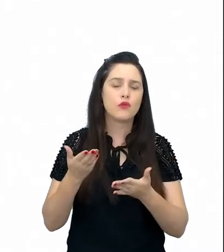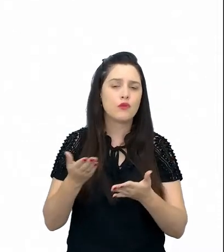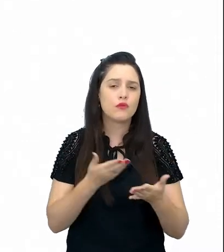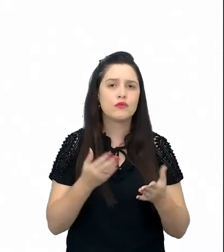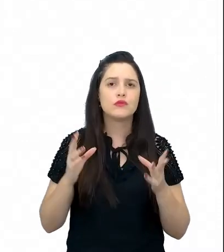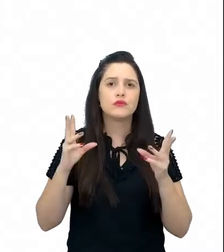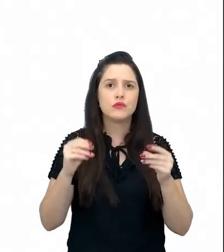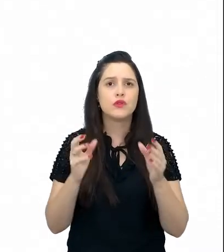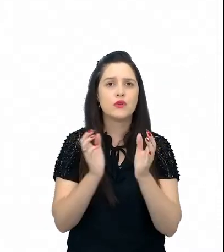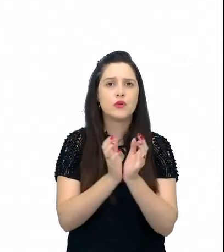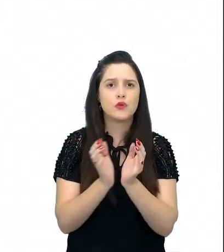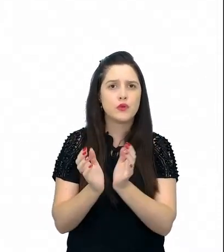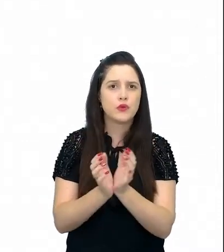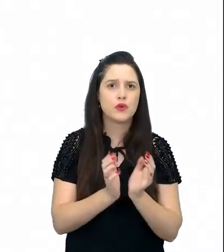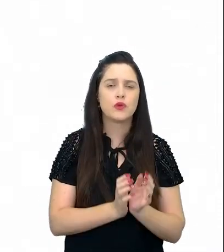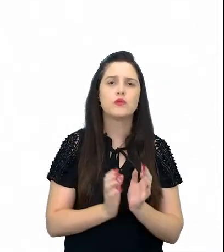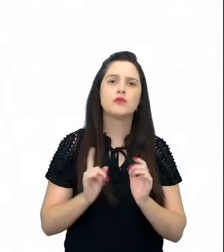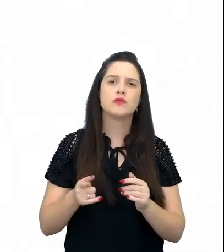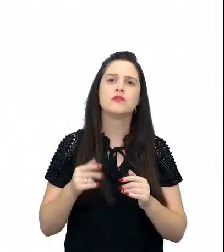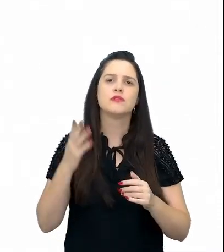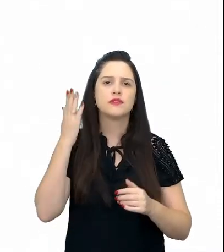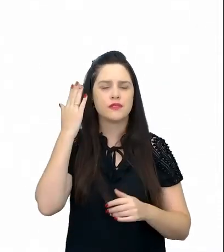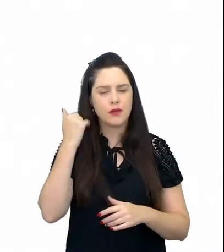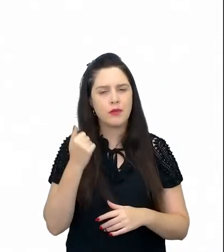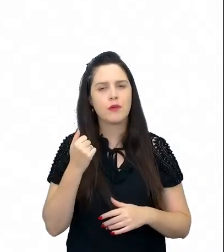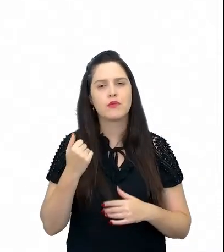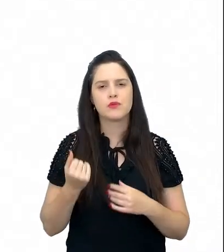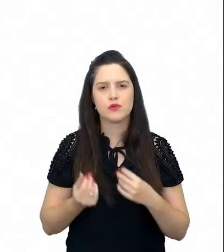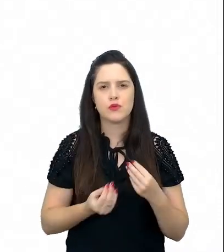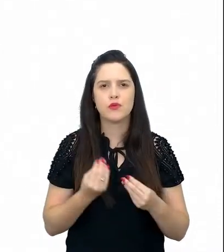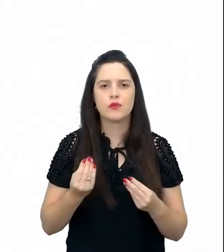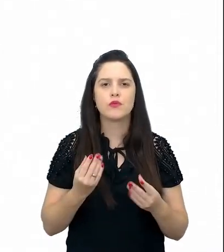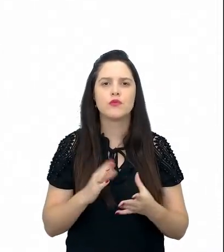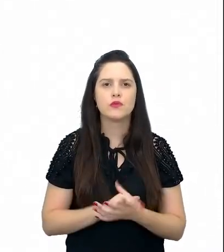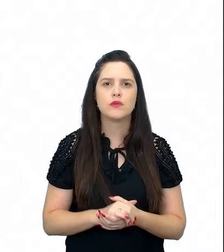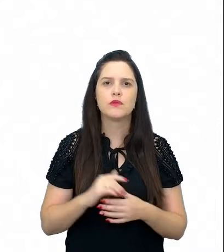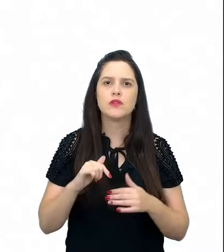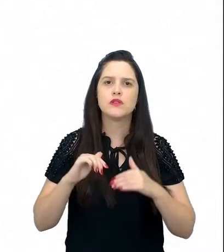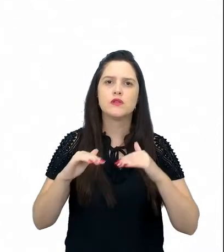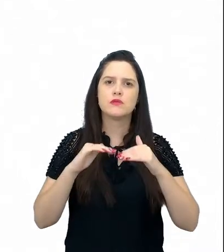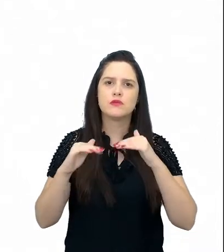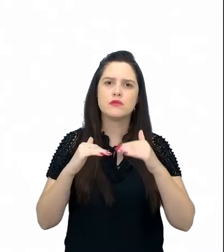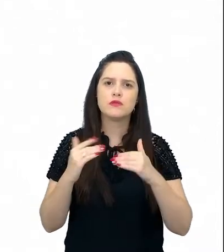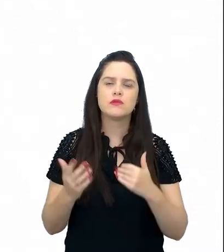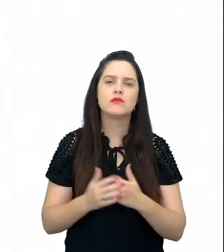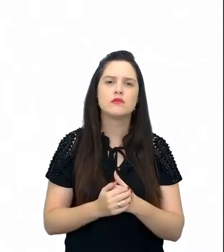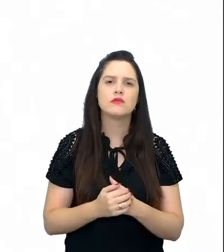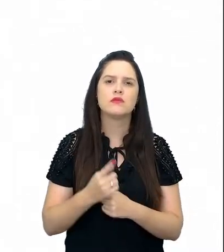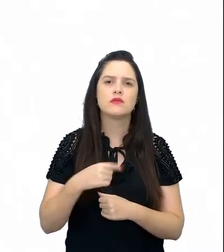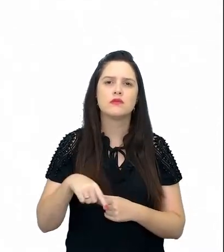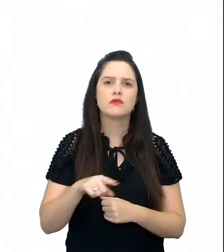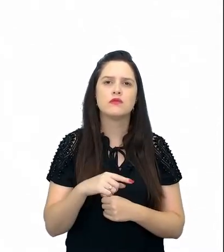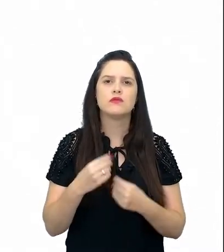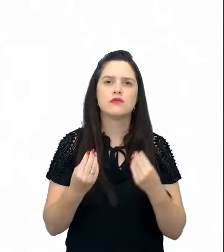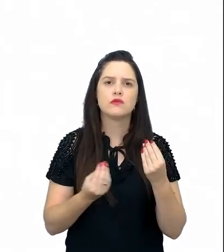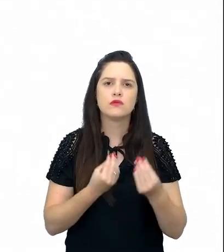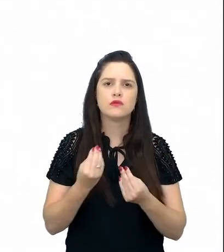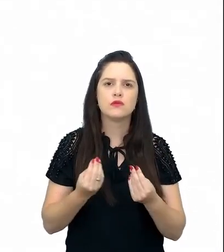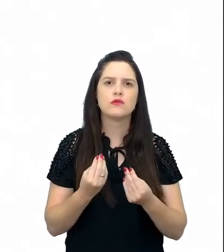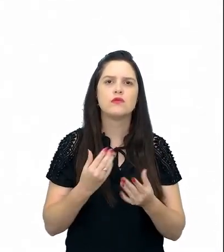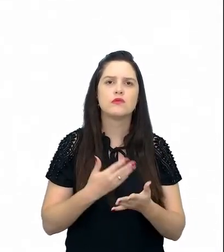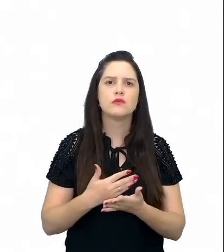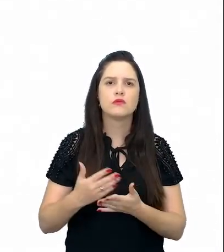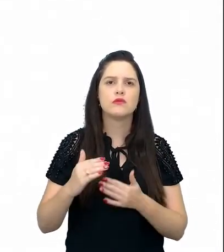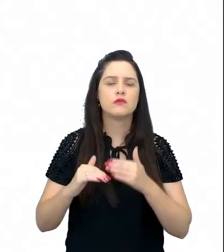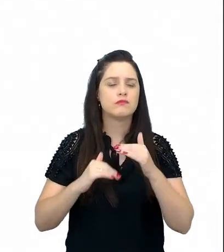em dupla, se é em trios, os materiais que nós vamos explicar. O desenvolvendo, ele vai dar dicas importantes para nós, como que eu vou desenvolver